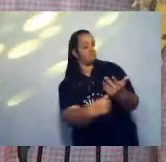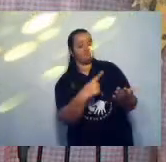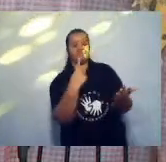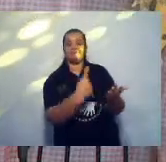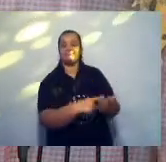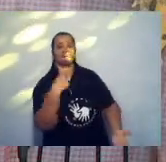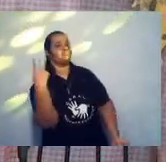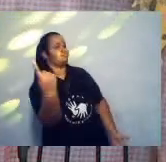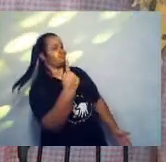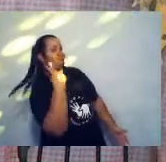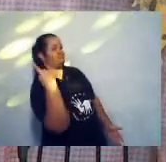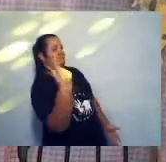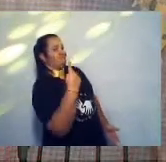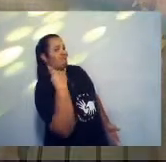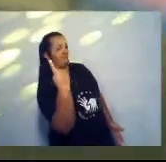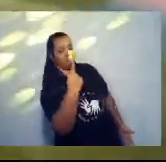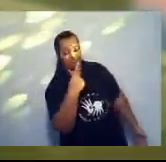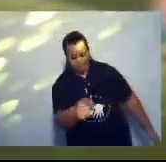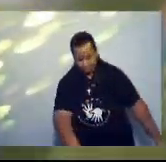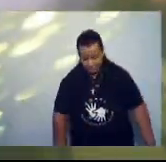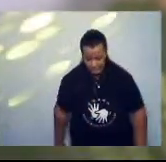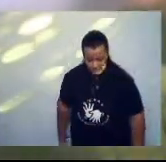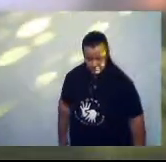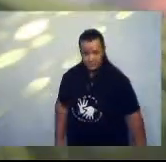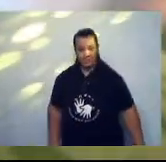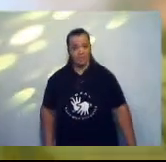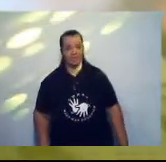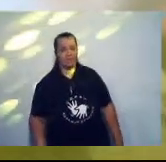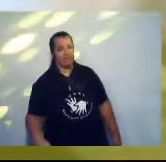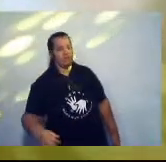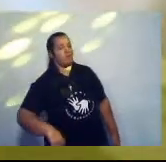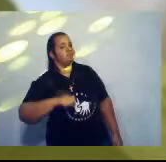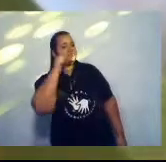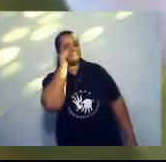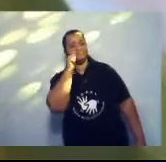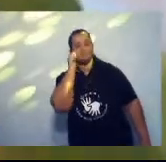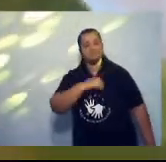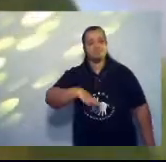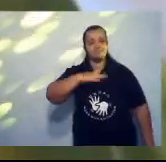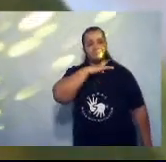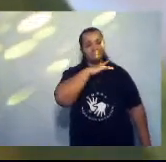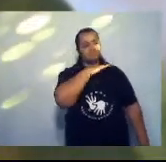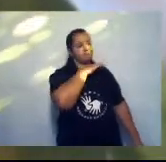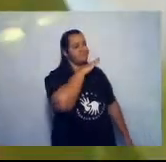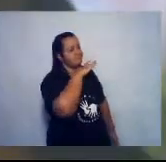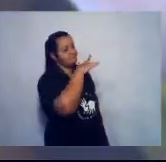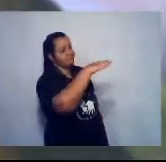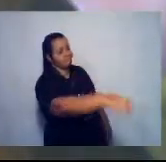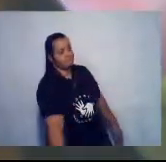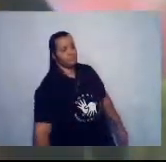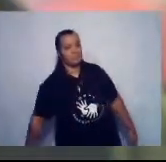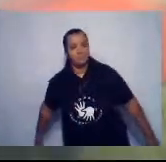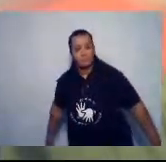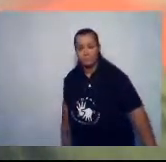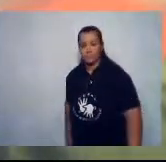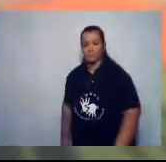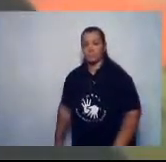A botina não combina mais com a gente. Mas que menina